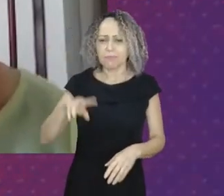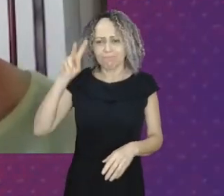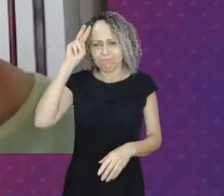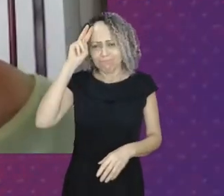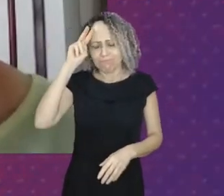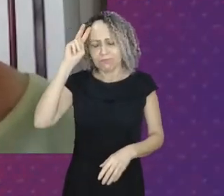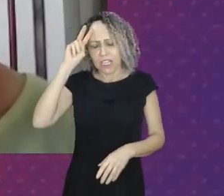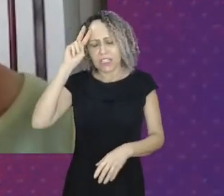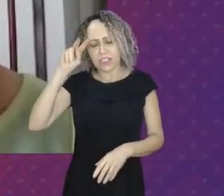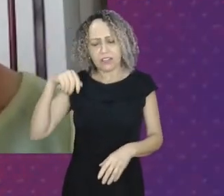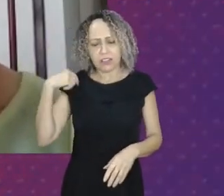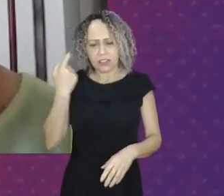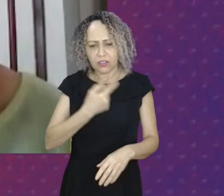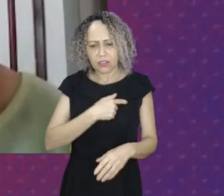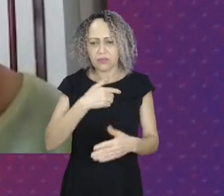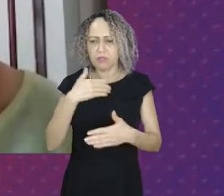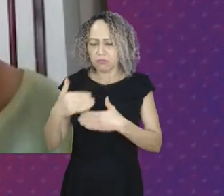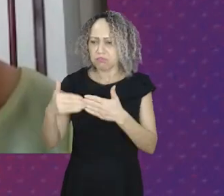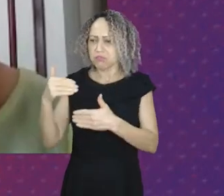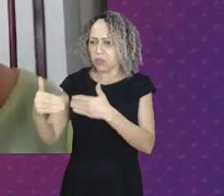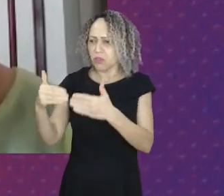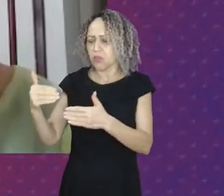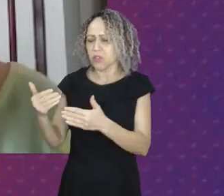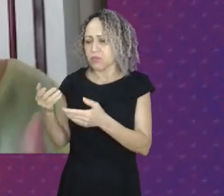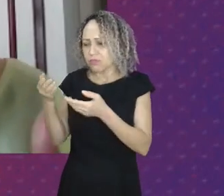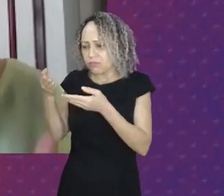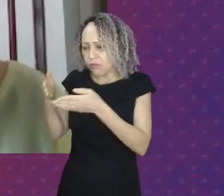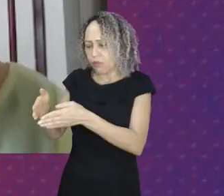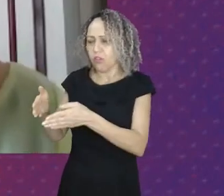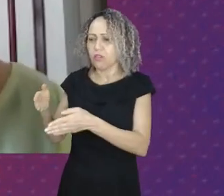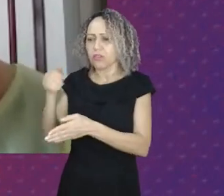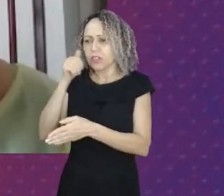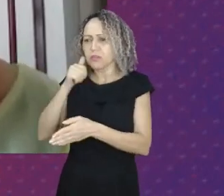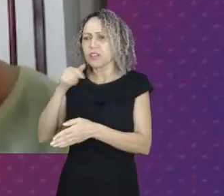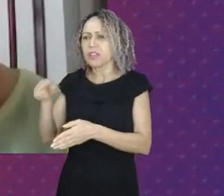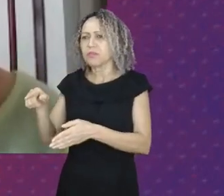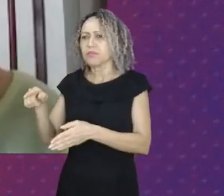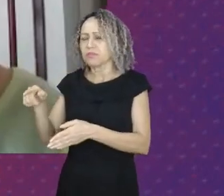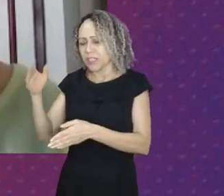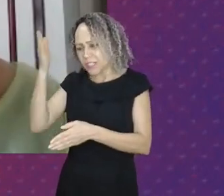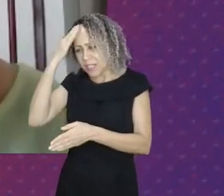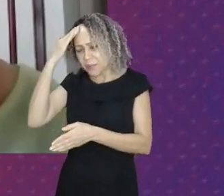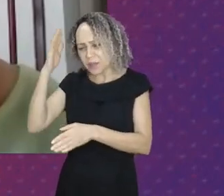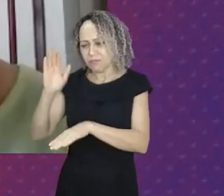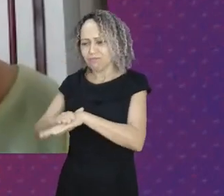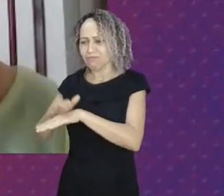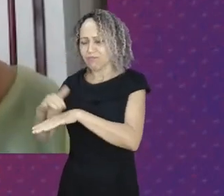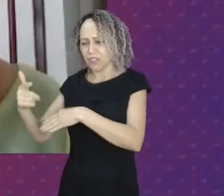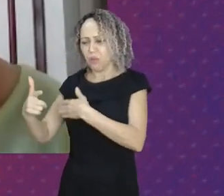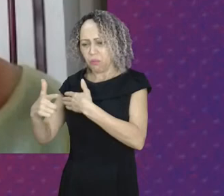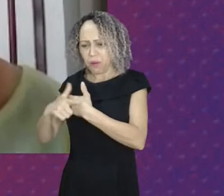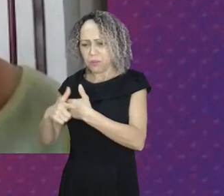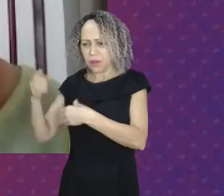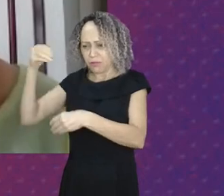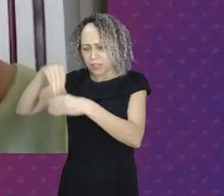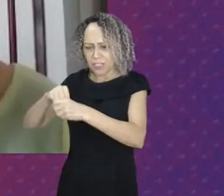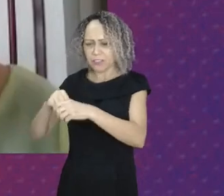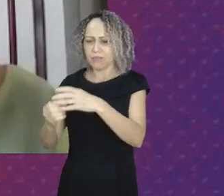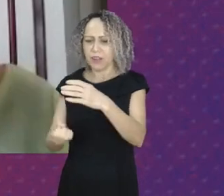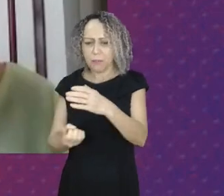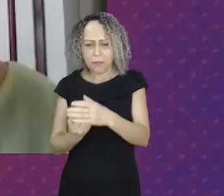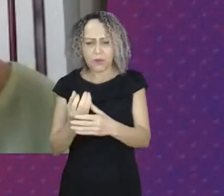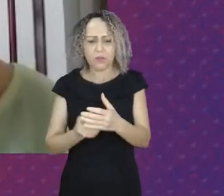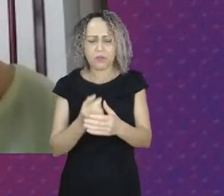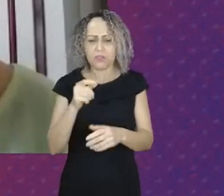cotas para as mulheres, para atender ao seu direito, ao reconhecimento do seu papel ativo na produção de